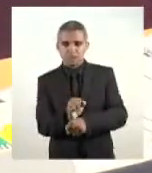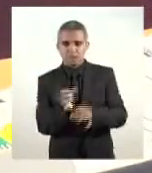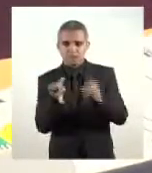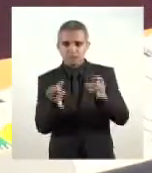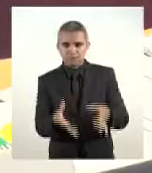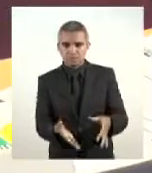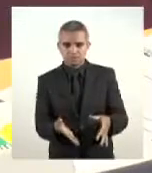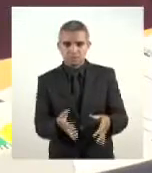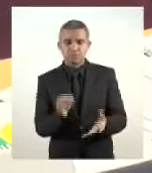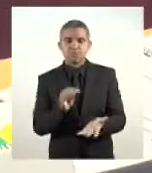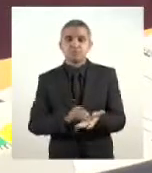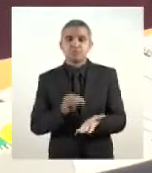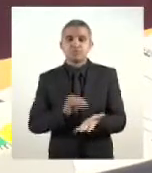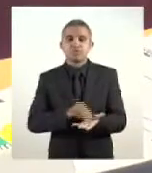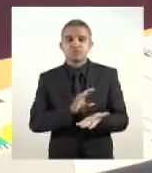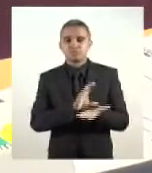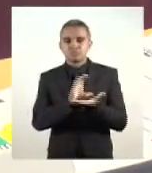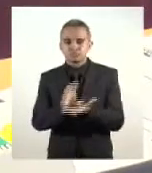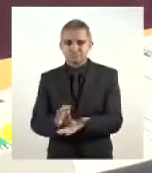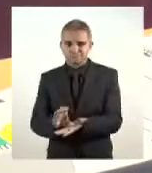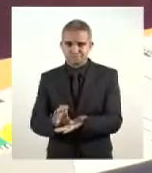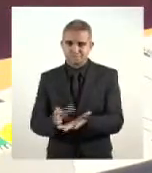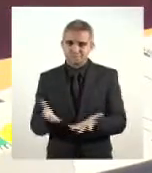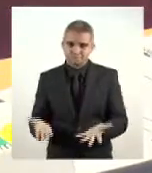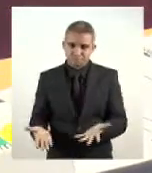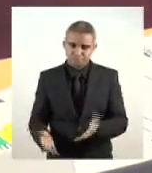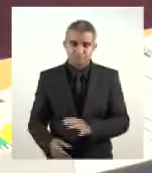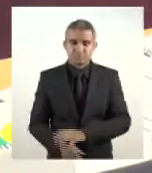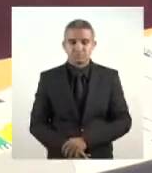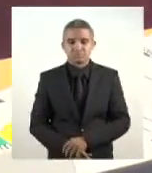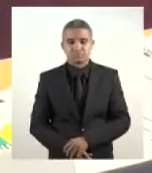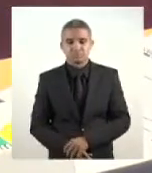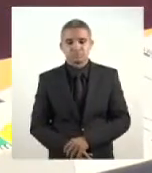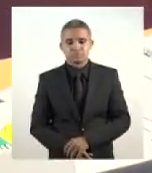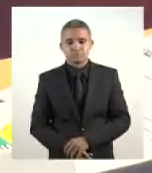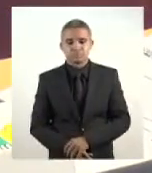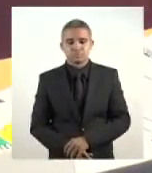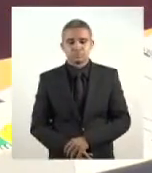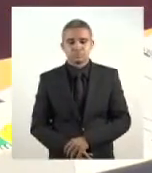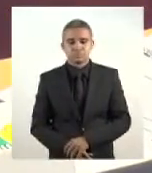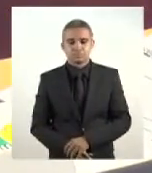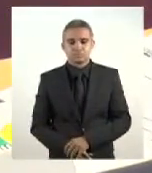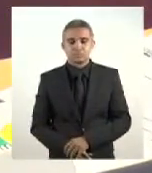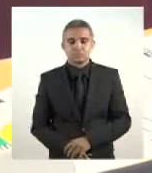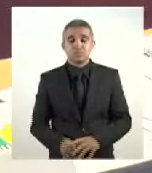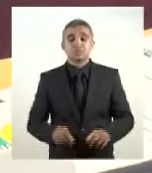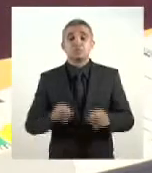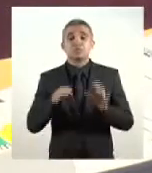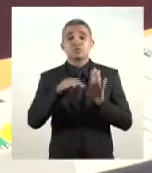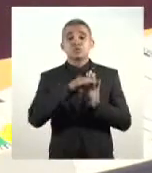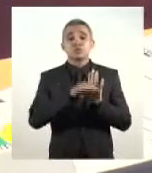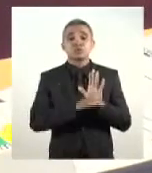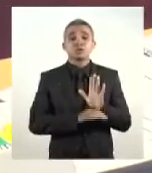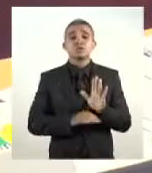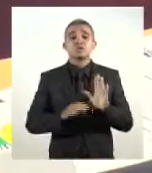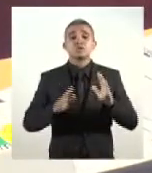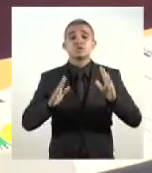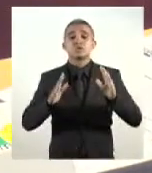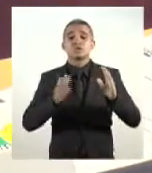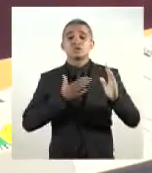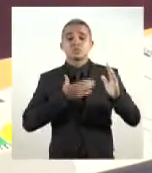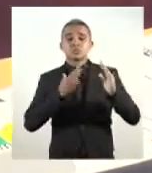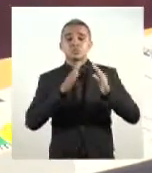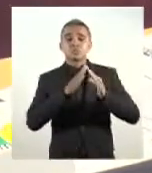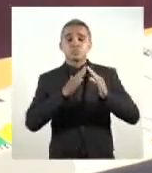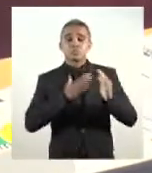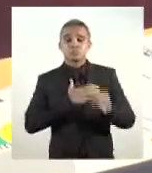Outra coisa importante, deputado Braide, Minha Casa Minha Vida. Ele tem